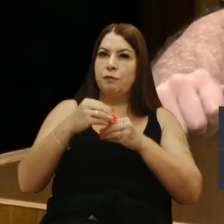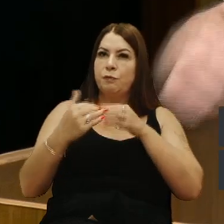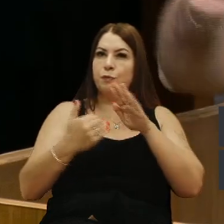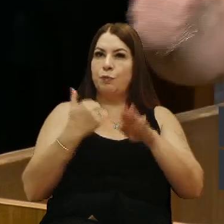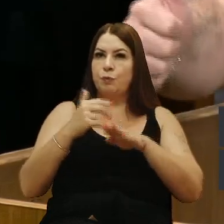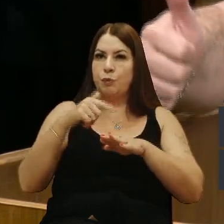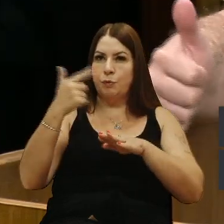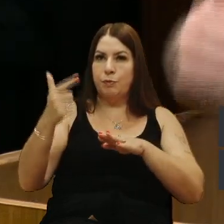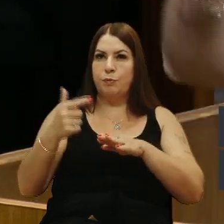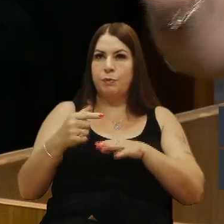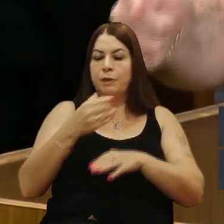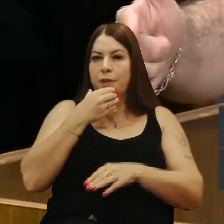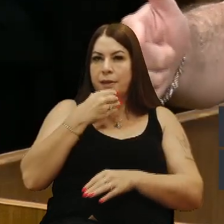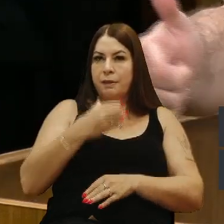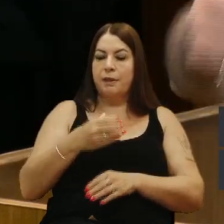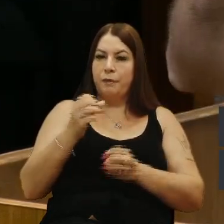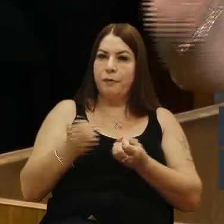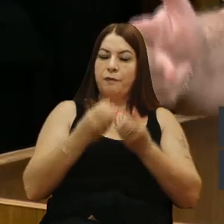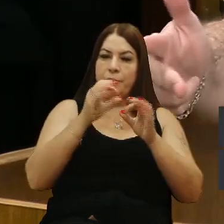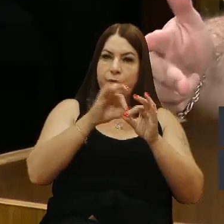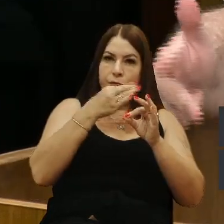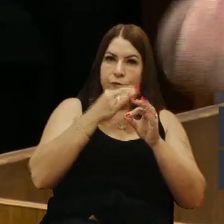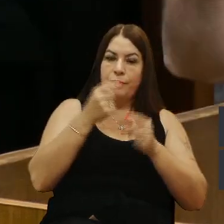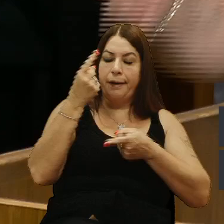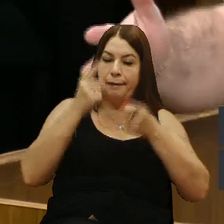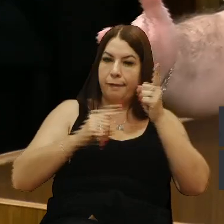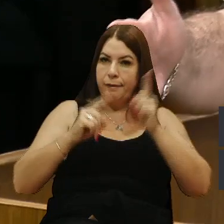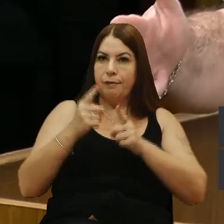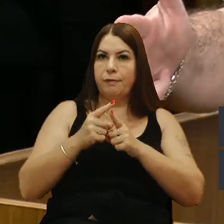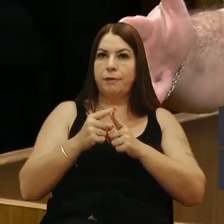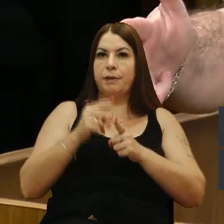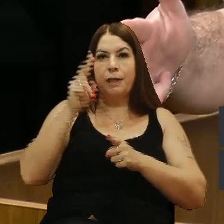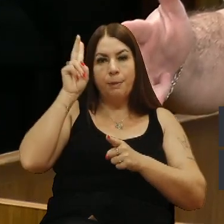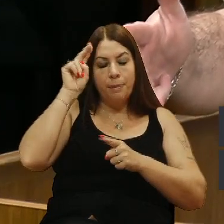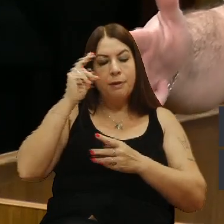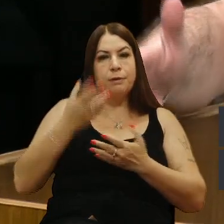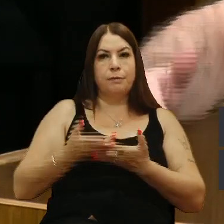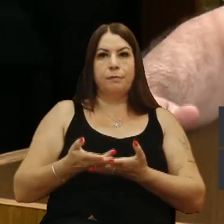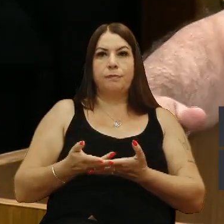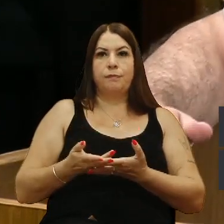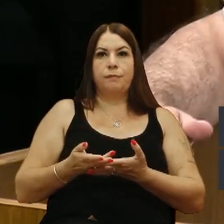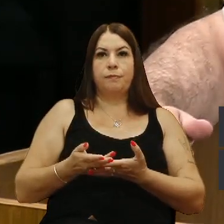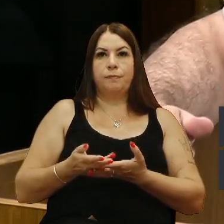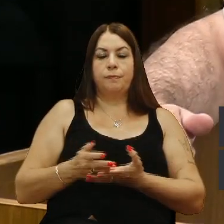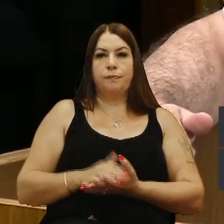outras operações, é Natal, é Festa da Uva, é Carnaval, é Páscoa,